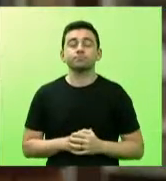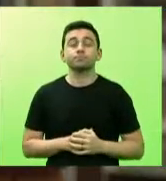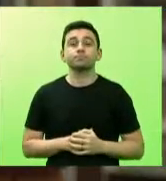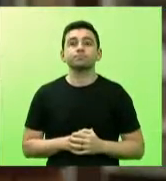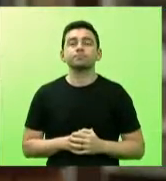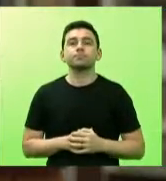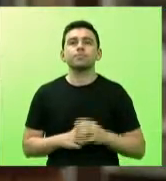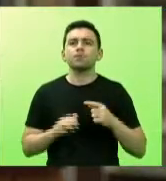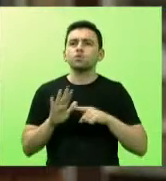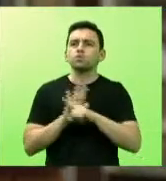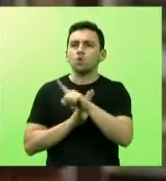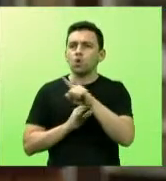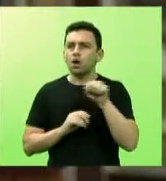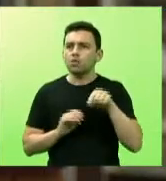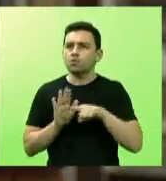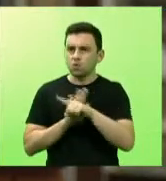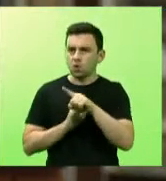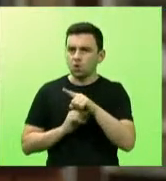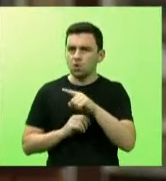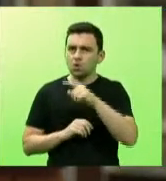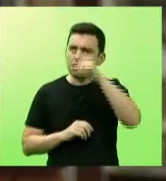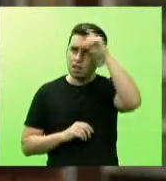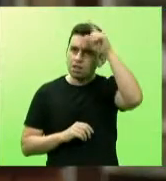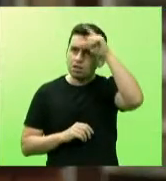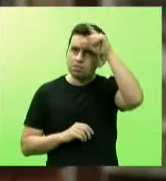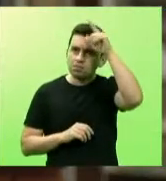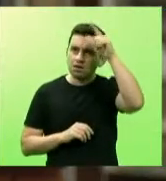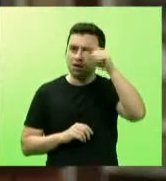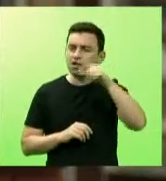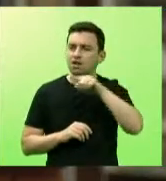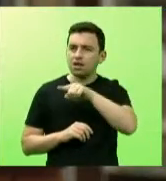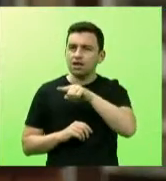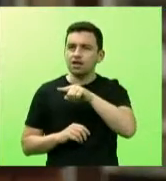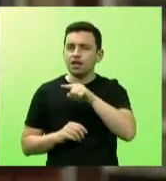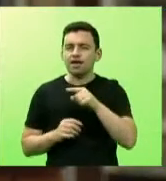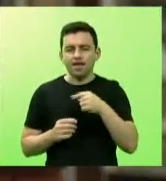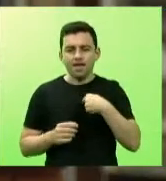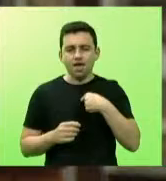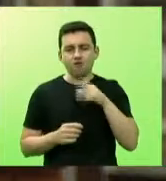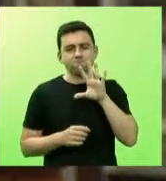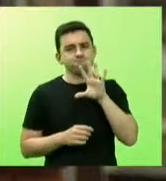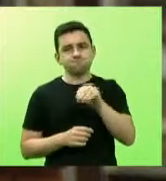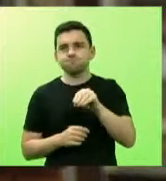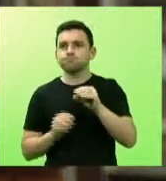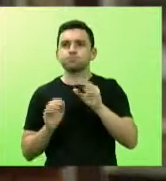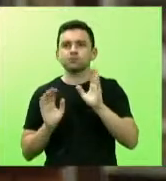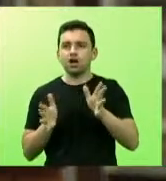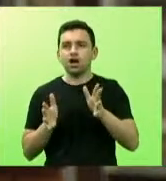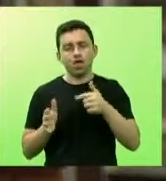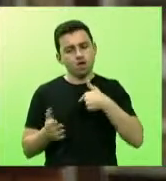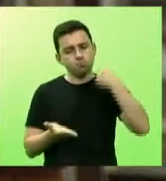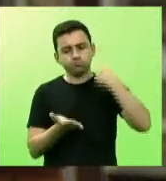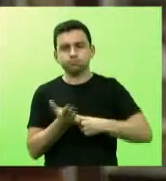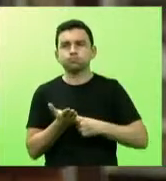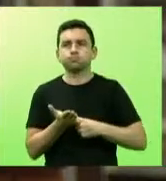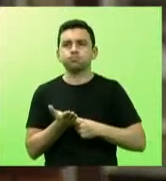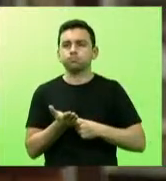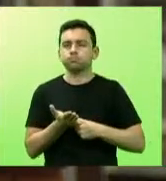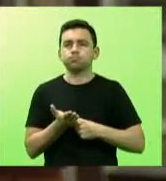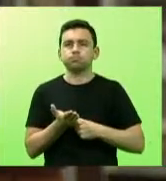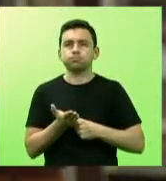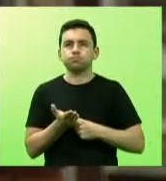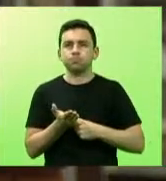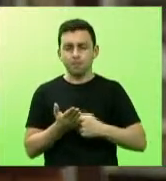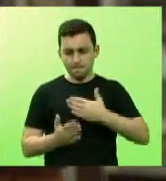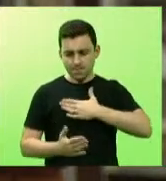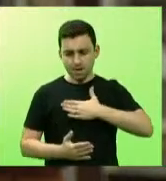Aí pergunta, mas o Lima, ele morde, assopra? Não, eu sou mordo. Eu já disse que eu tenho um acordo que eu